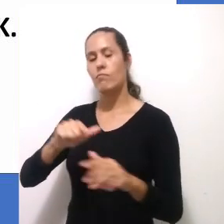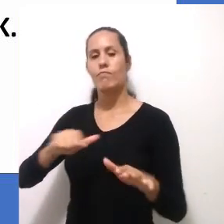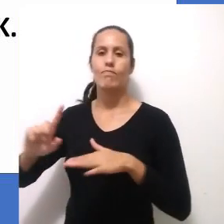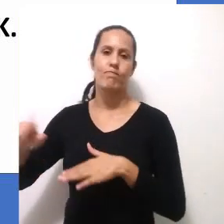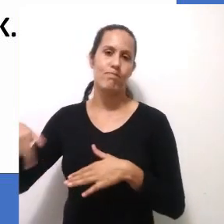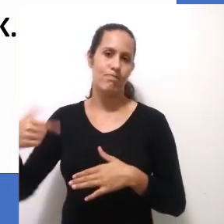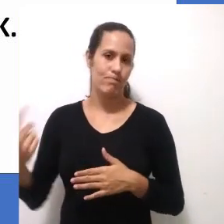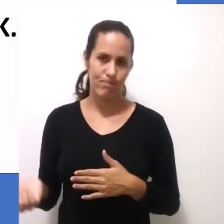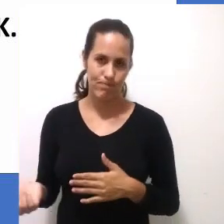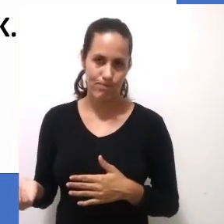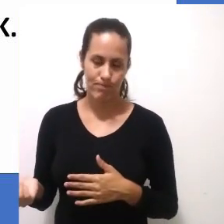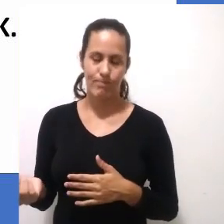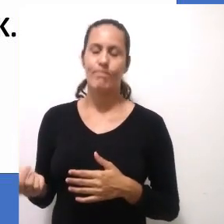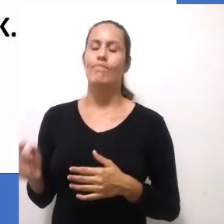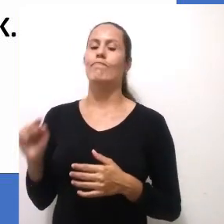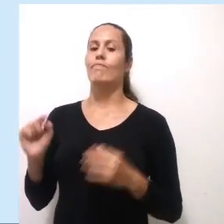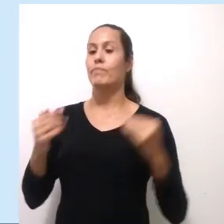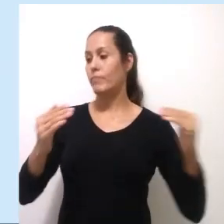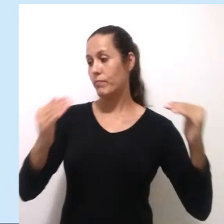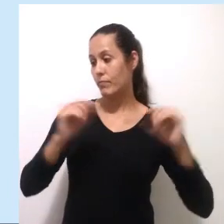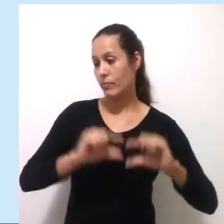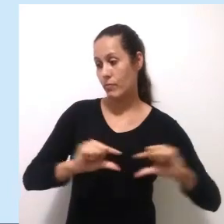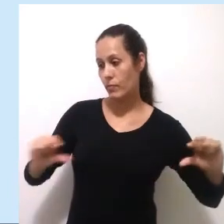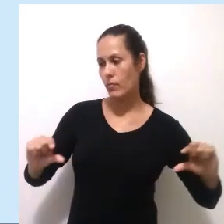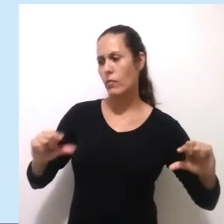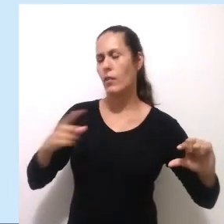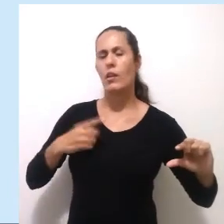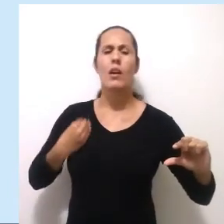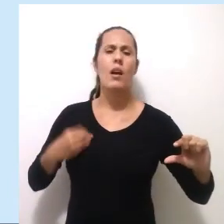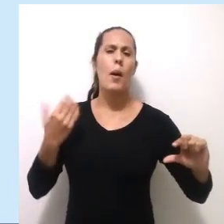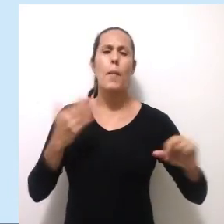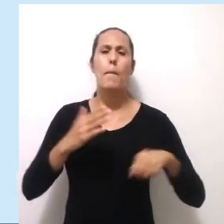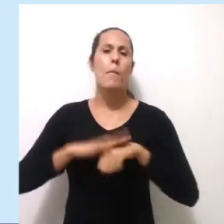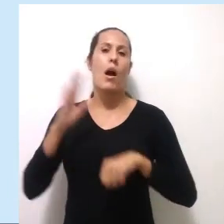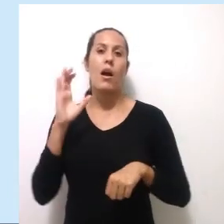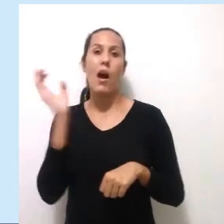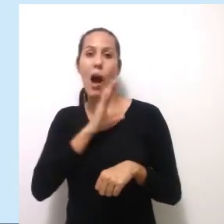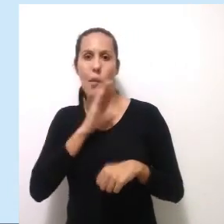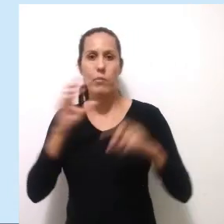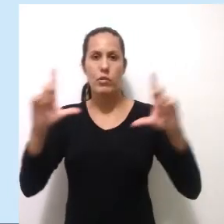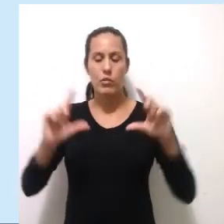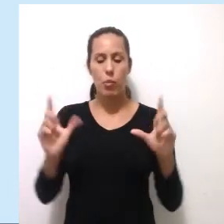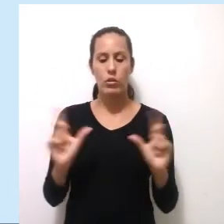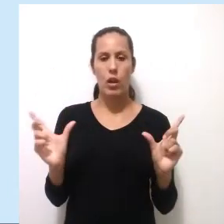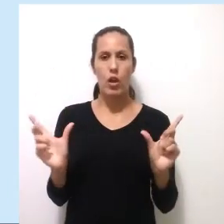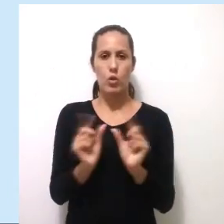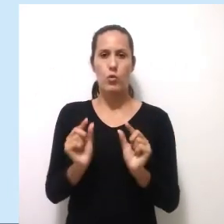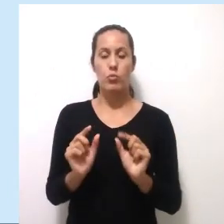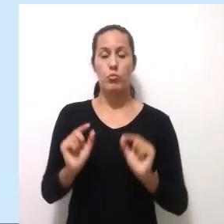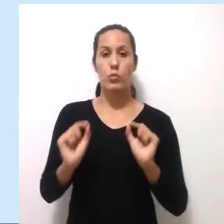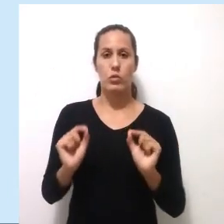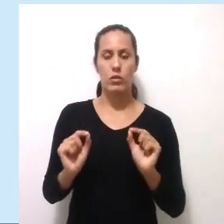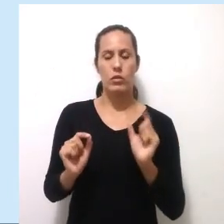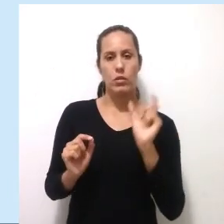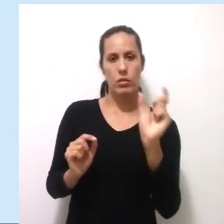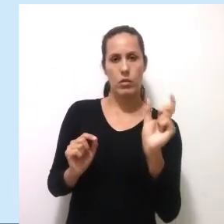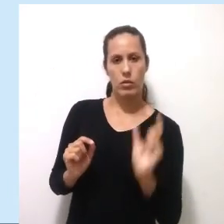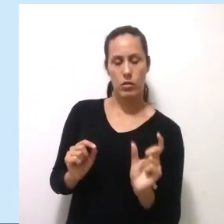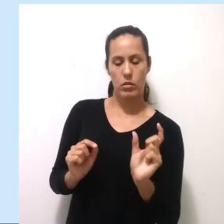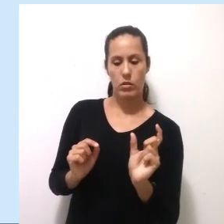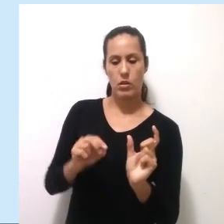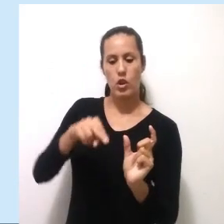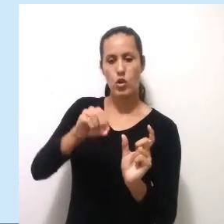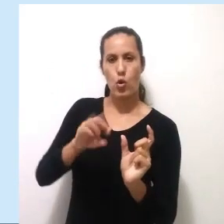FIFA Soccer na próxima semana. Mas também existe uma forma mais rápida de você dizer isso, que é a